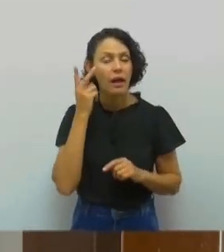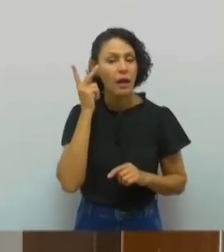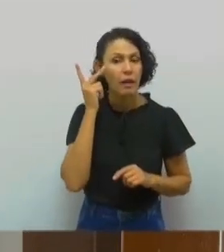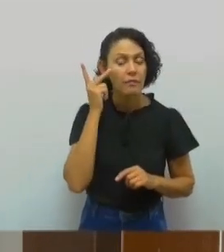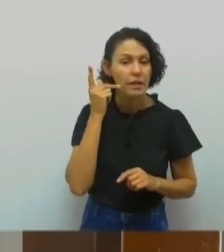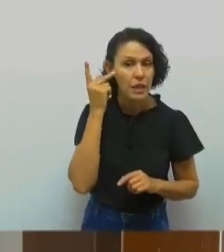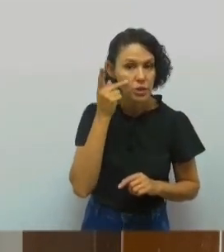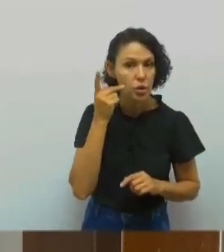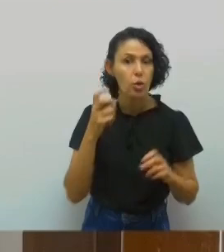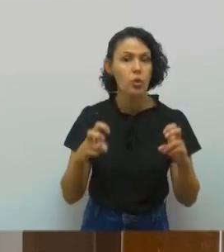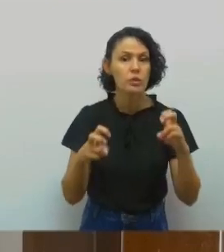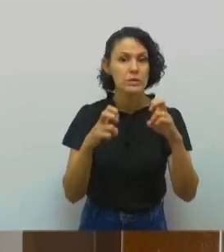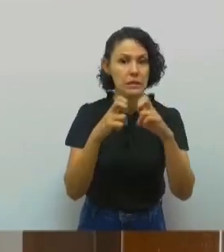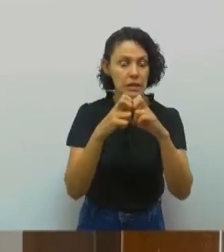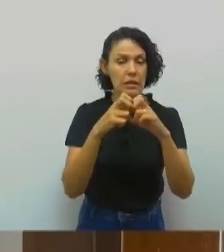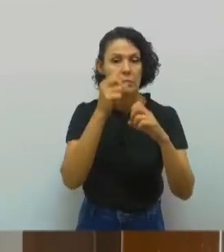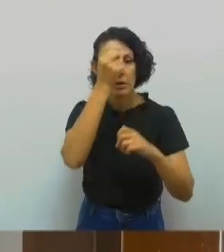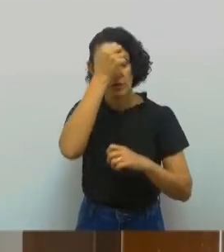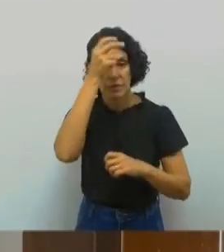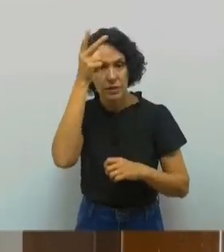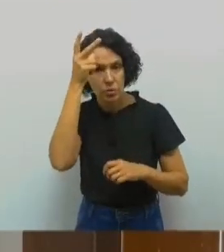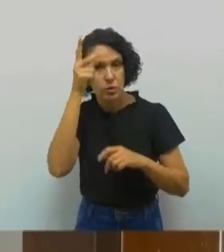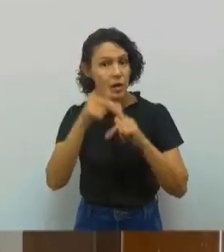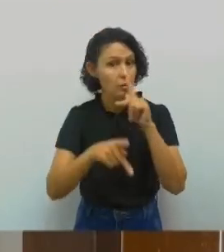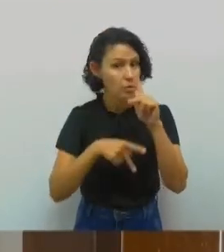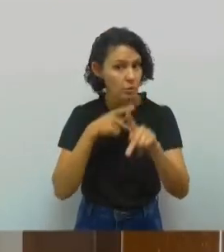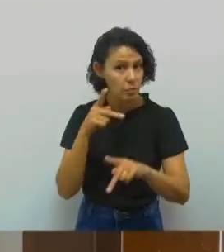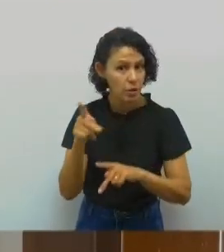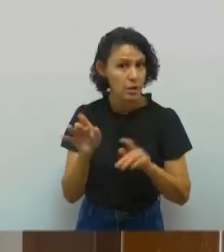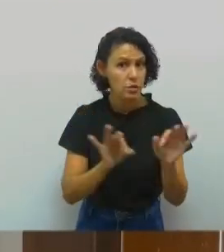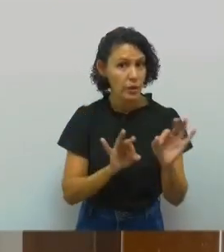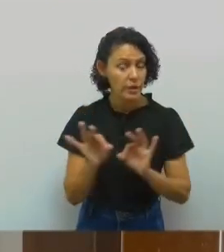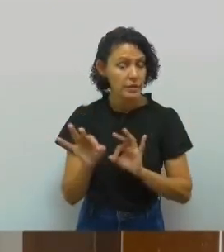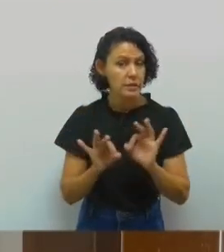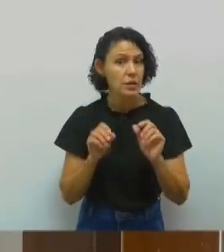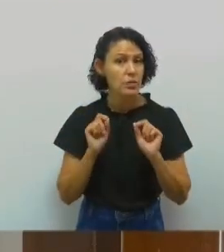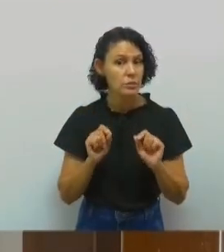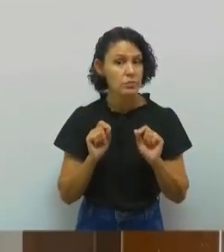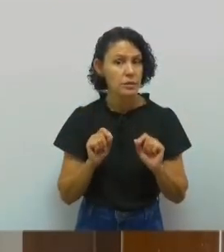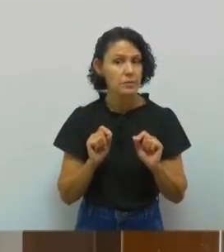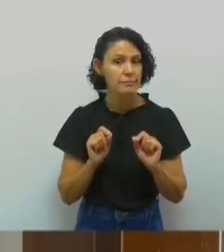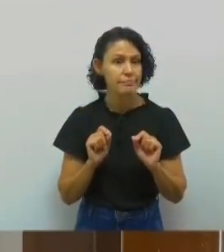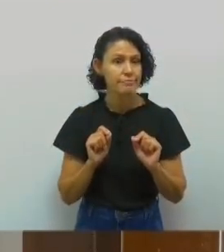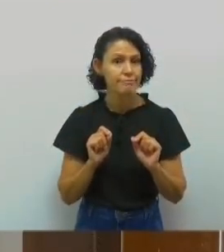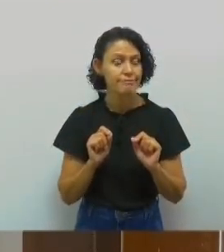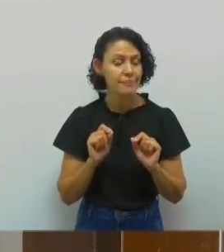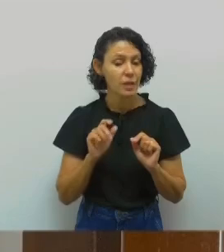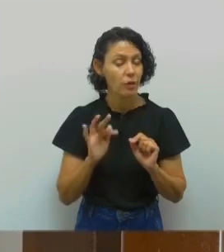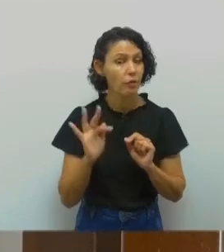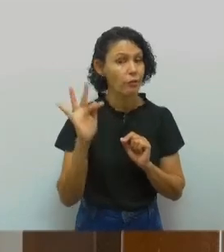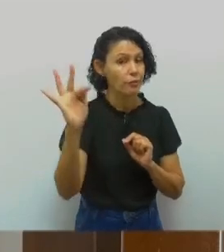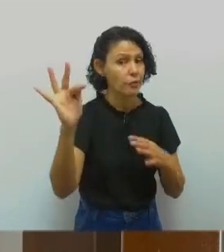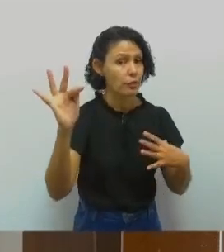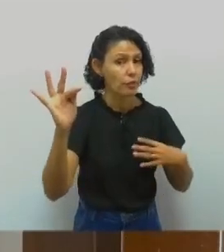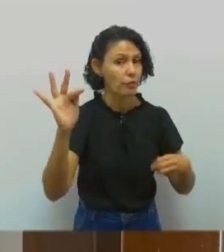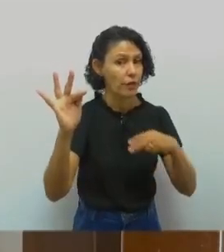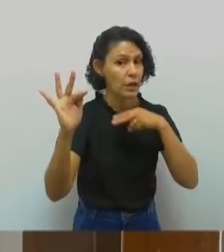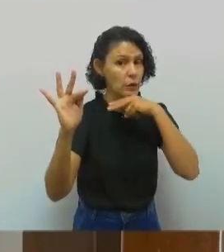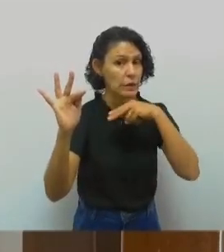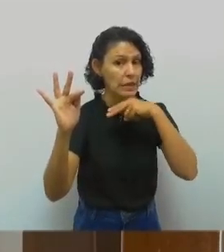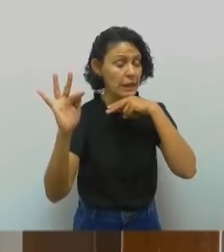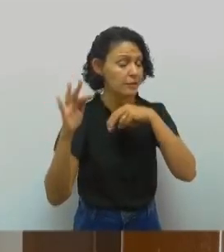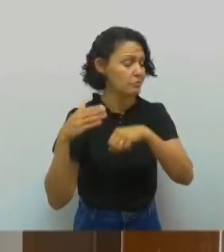prefeitura sociedade civil organizada provavelmente nossos filhos e netos não vão